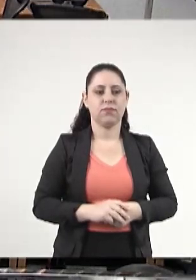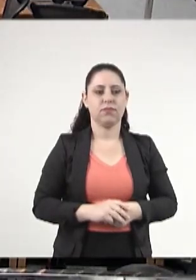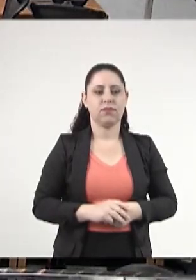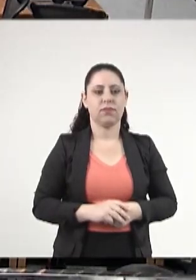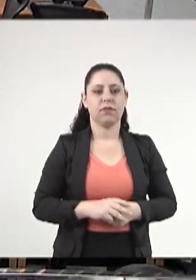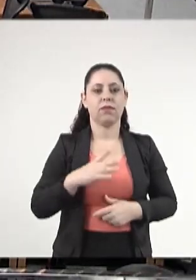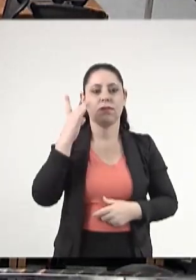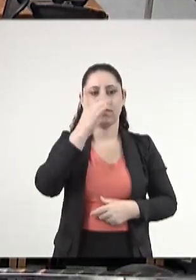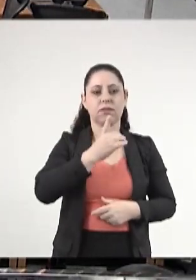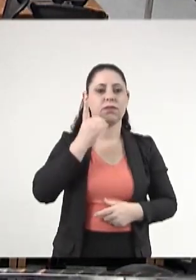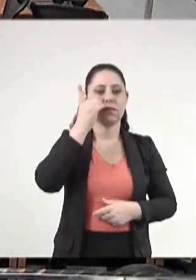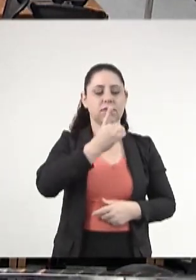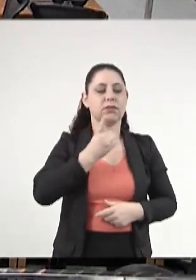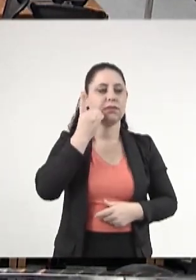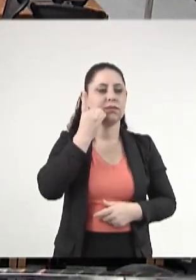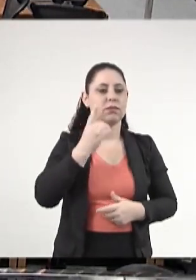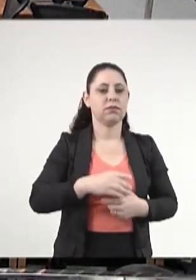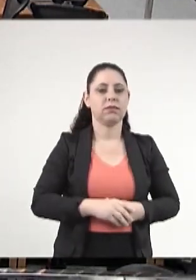Senhores deputados,